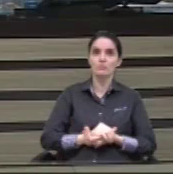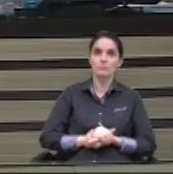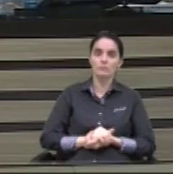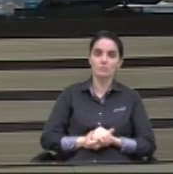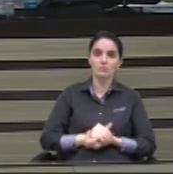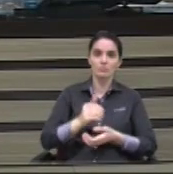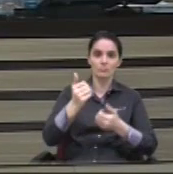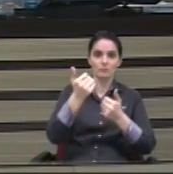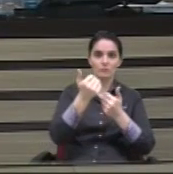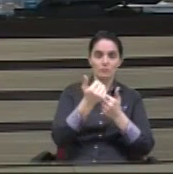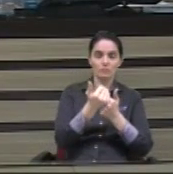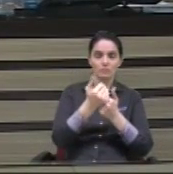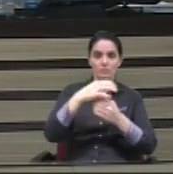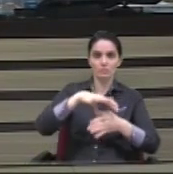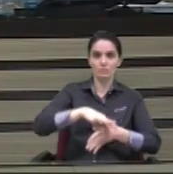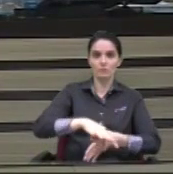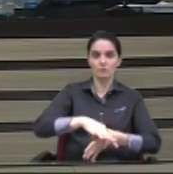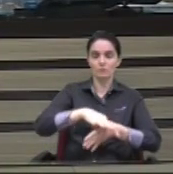vice-líder do bloco,